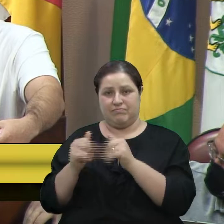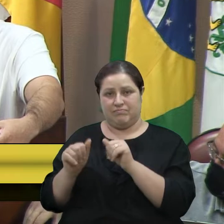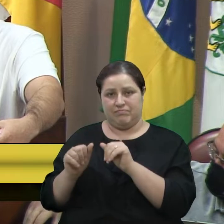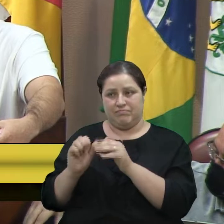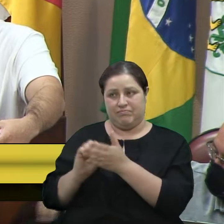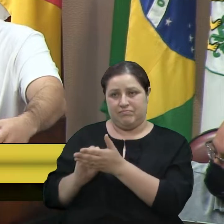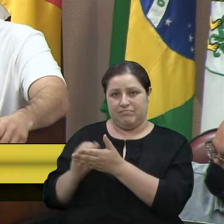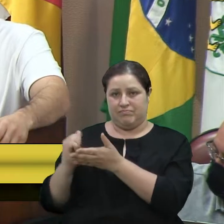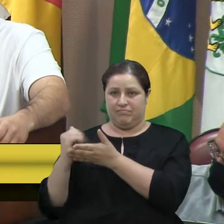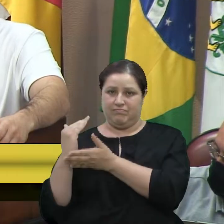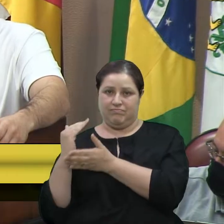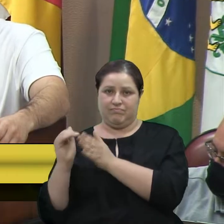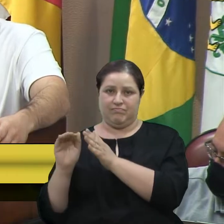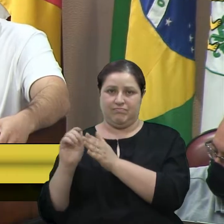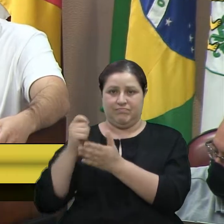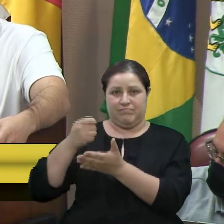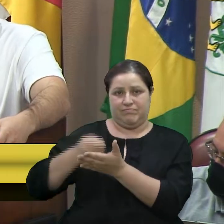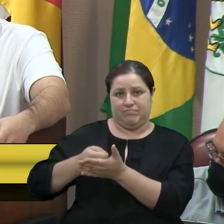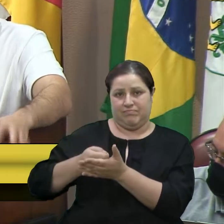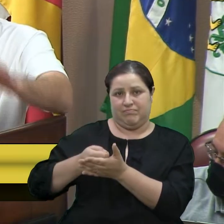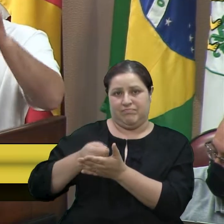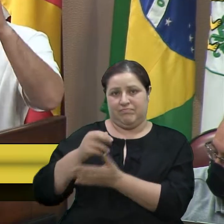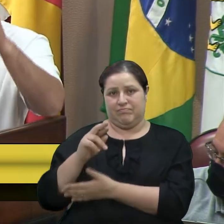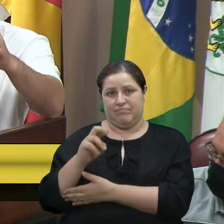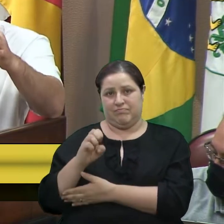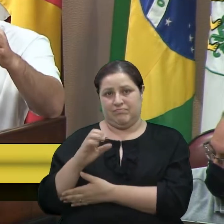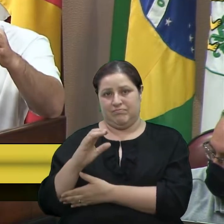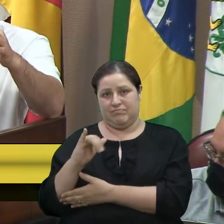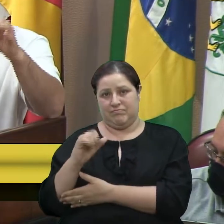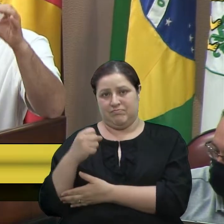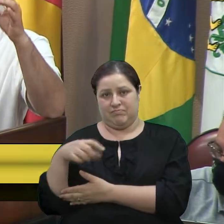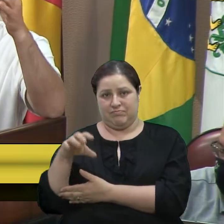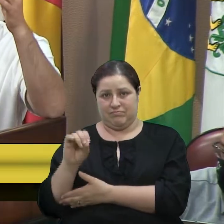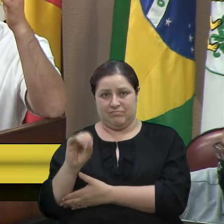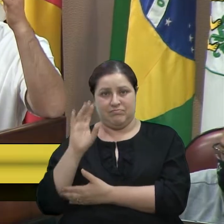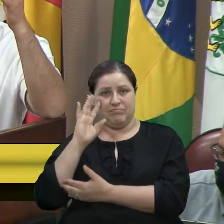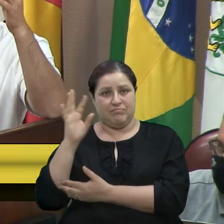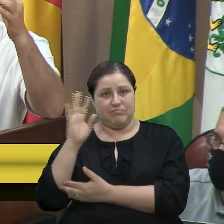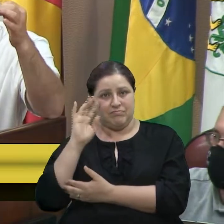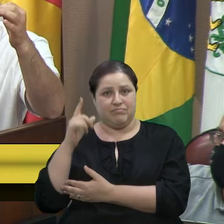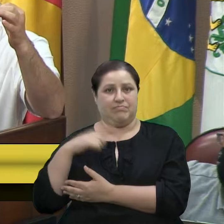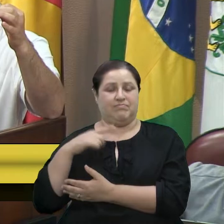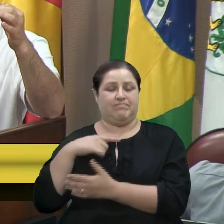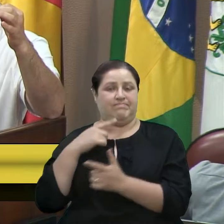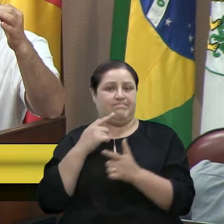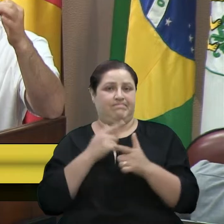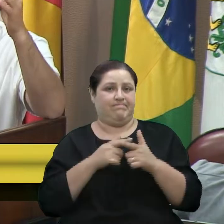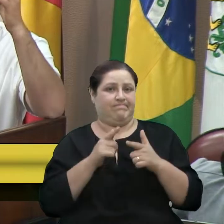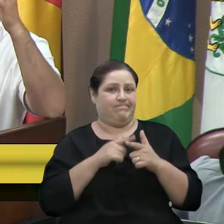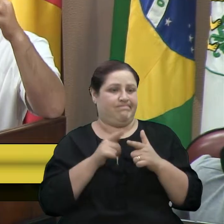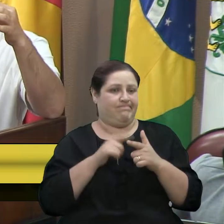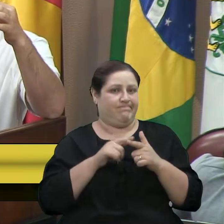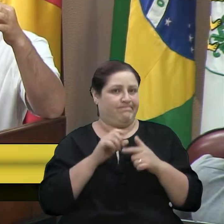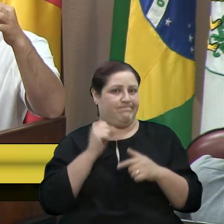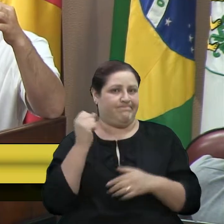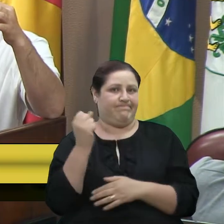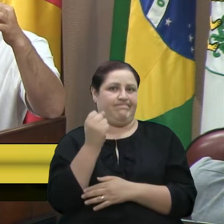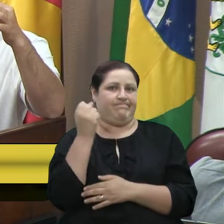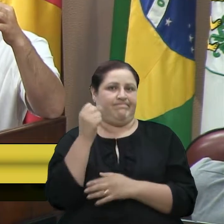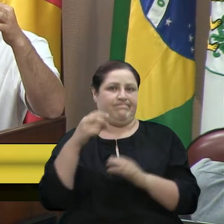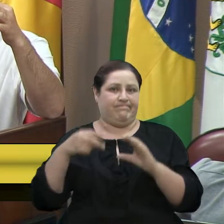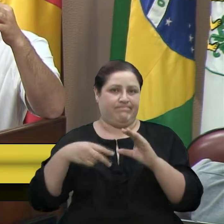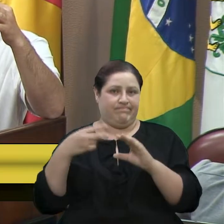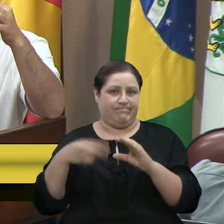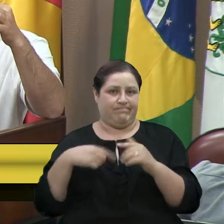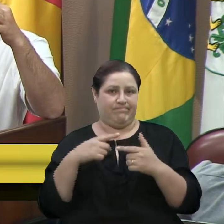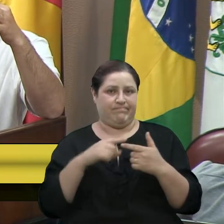deles. Então, imagina, Cadório Brett, que a Codeca, a Câmara de